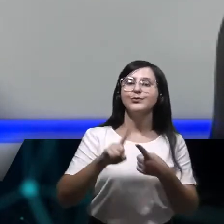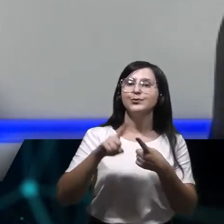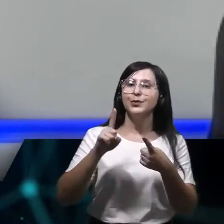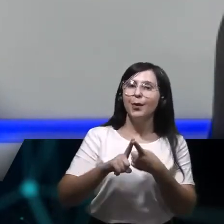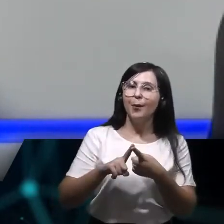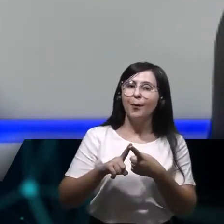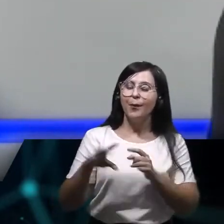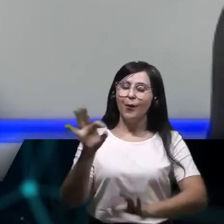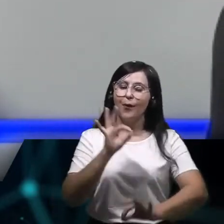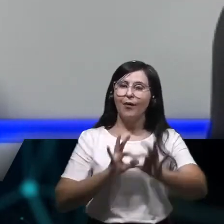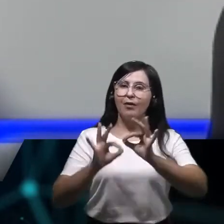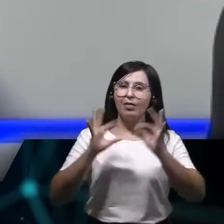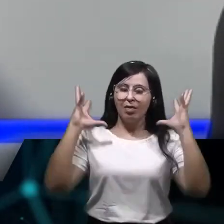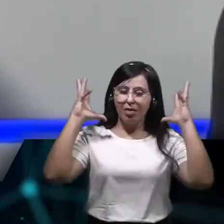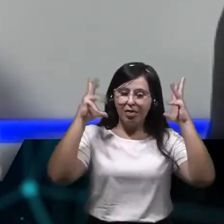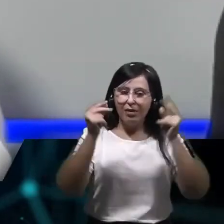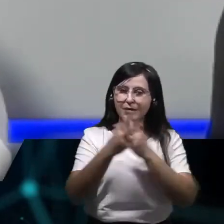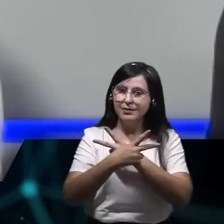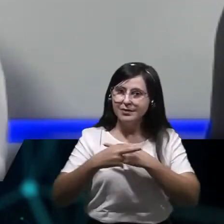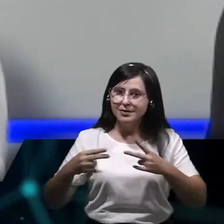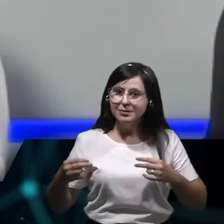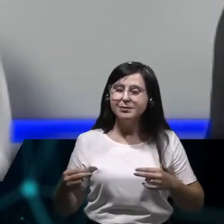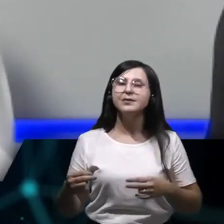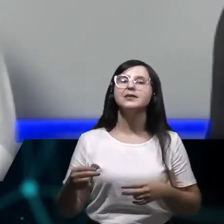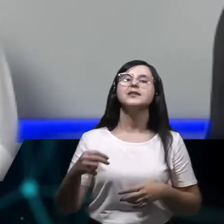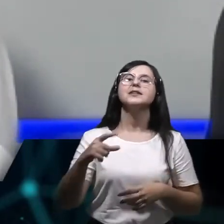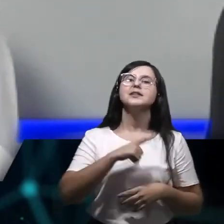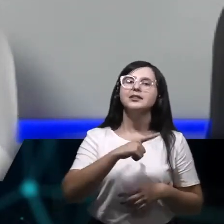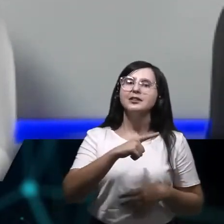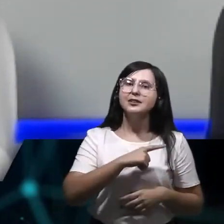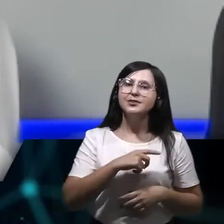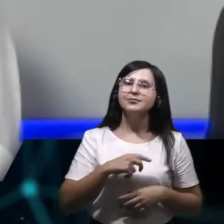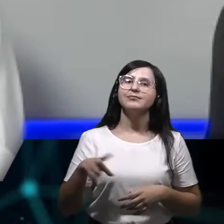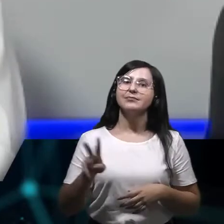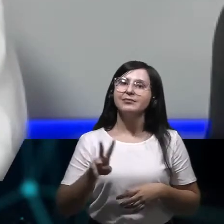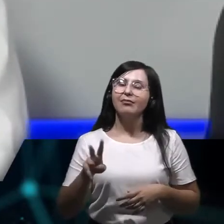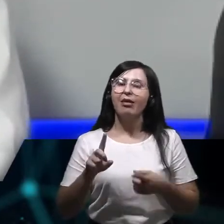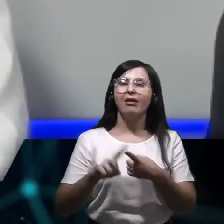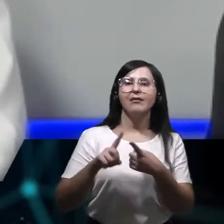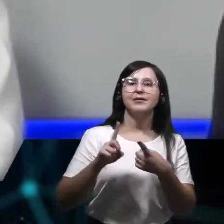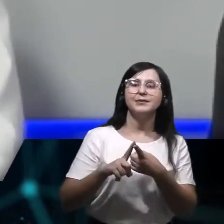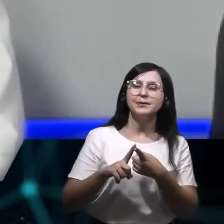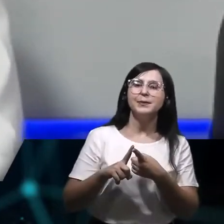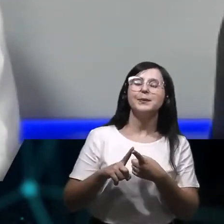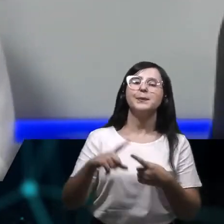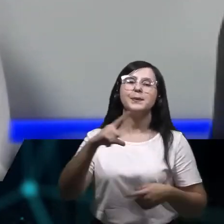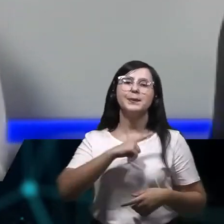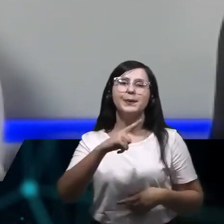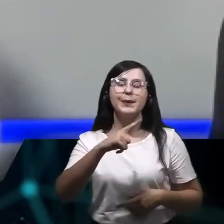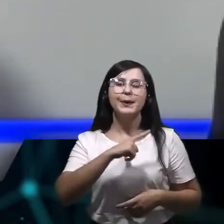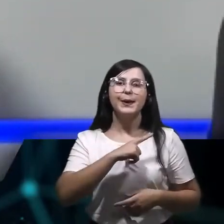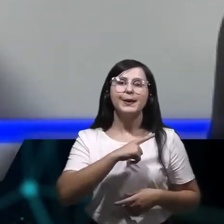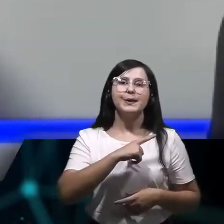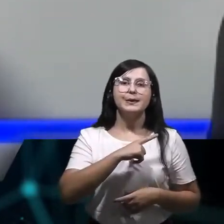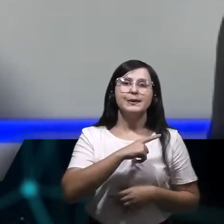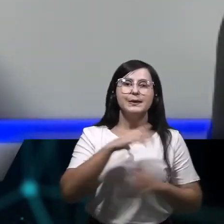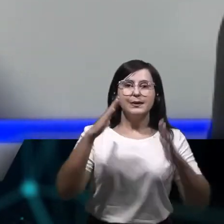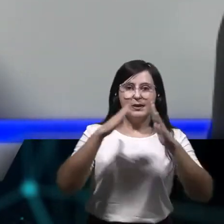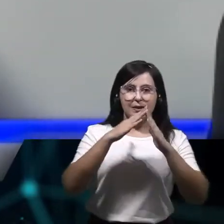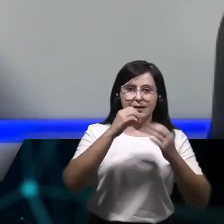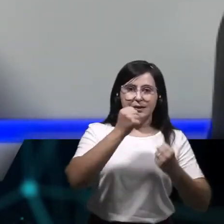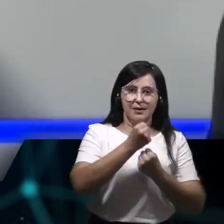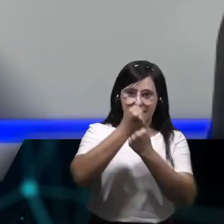ter veterinário, vamos ter zootecnista. Também nessa casa de apoio é onde a gente vai dar